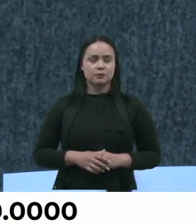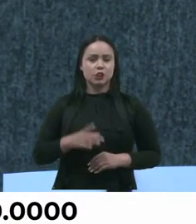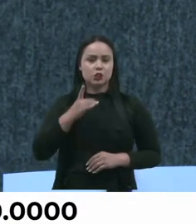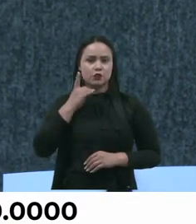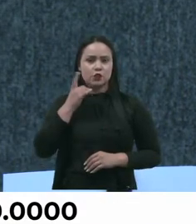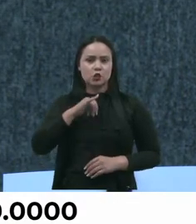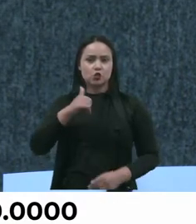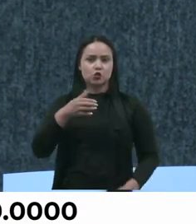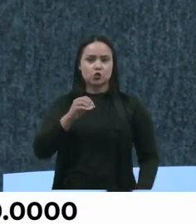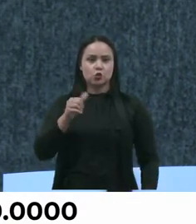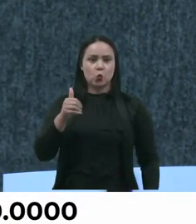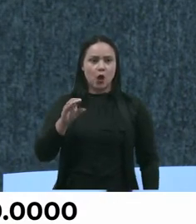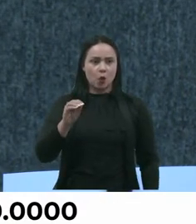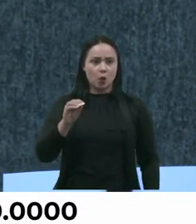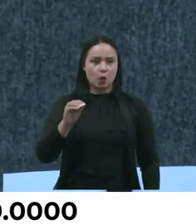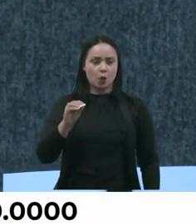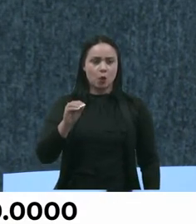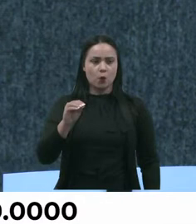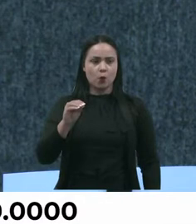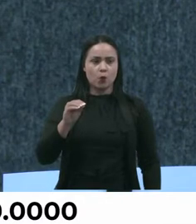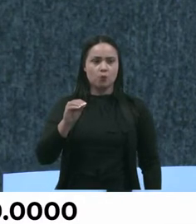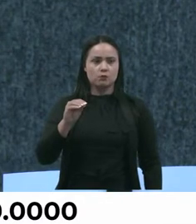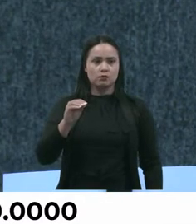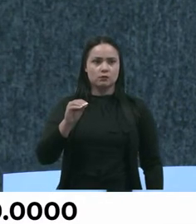Advogado João Francisco Neto.